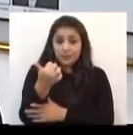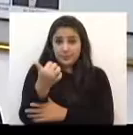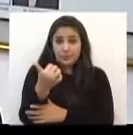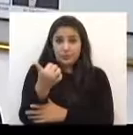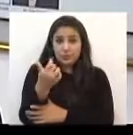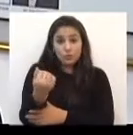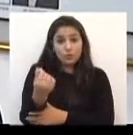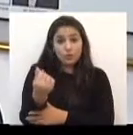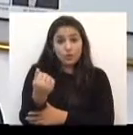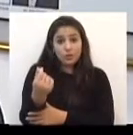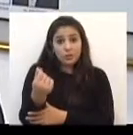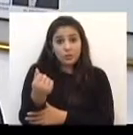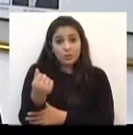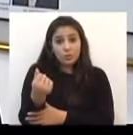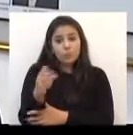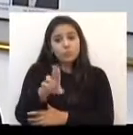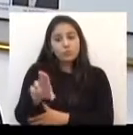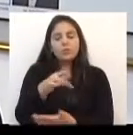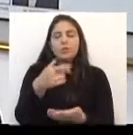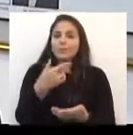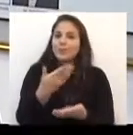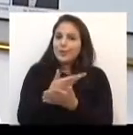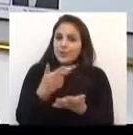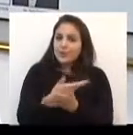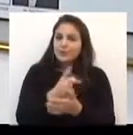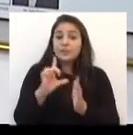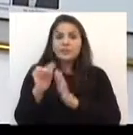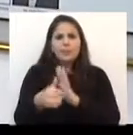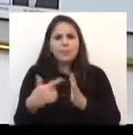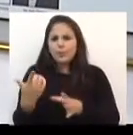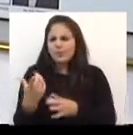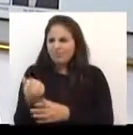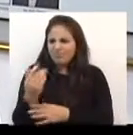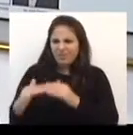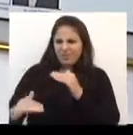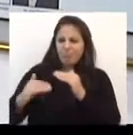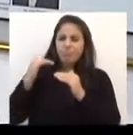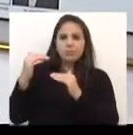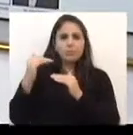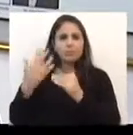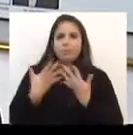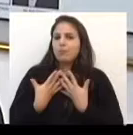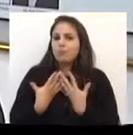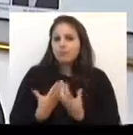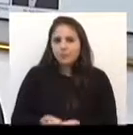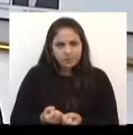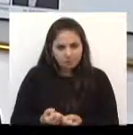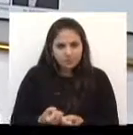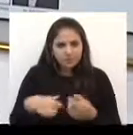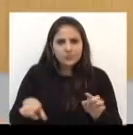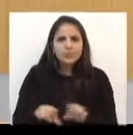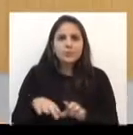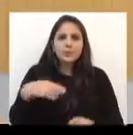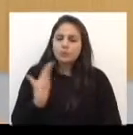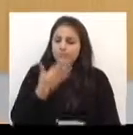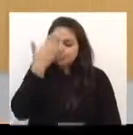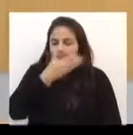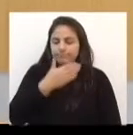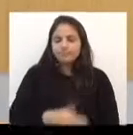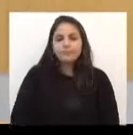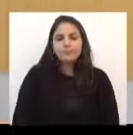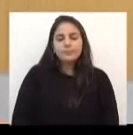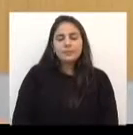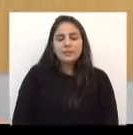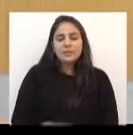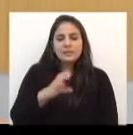foi usado muito errado. Segundo, o superfaturamento é inaceitável, isso é improbidade administrativa e é o que nós buscamos comprovar. E a